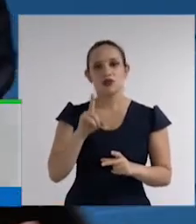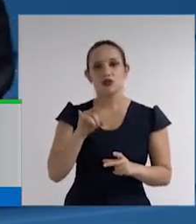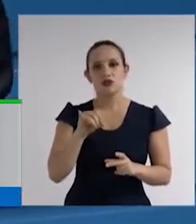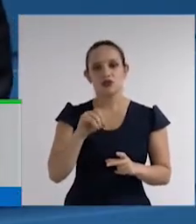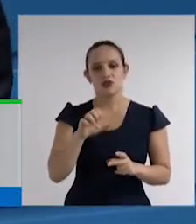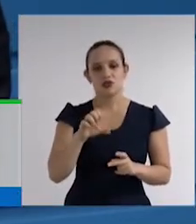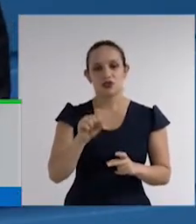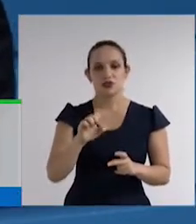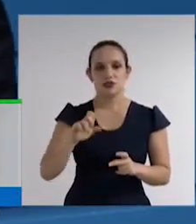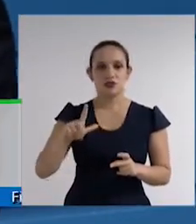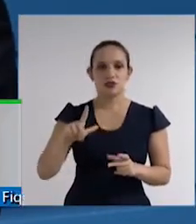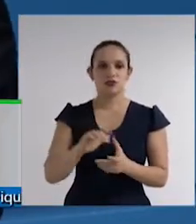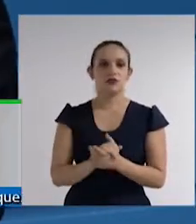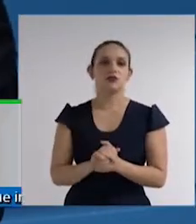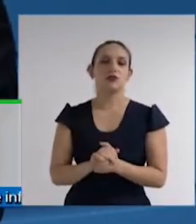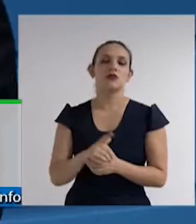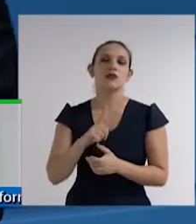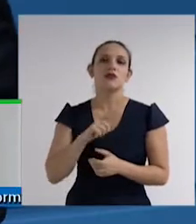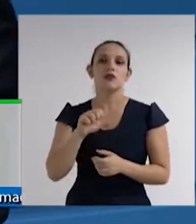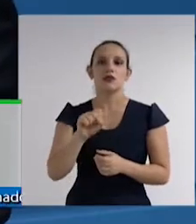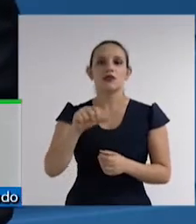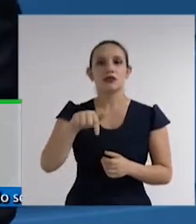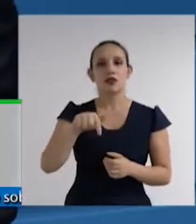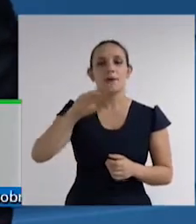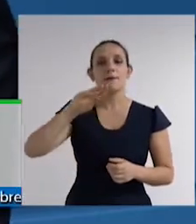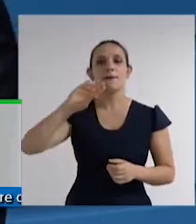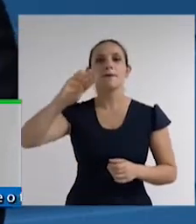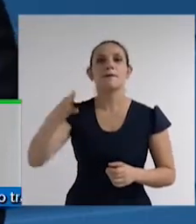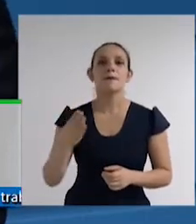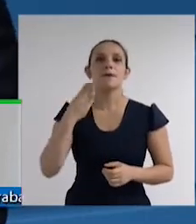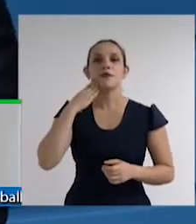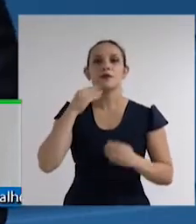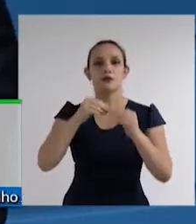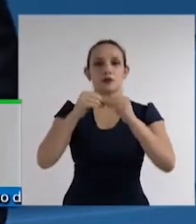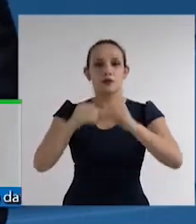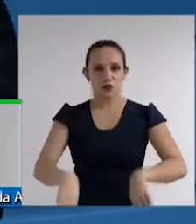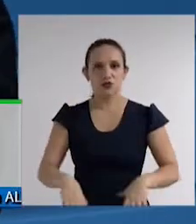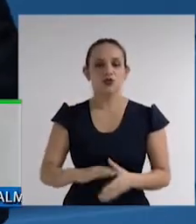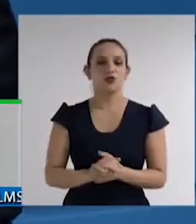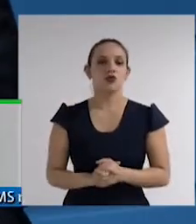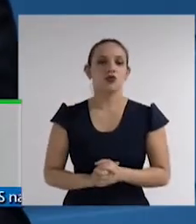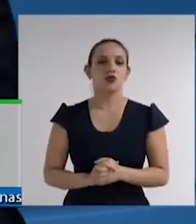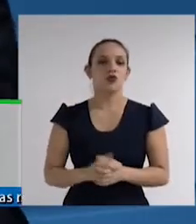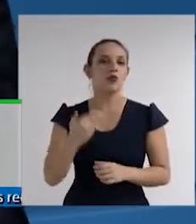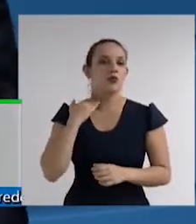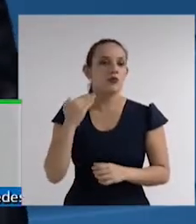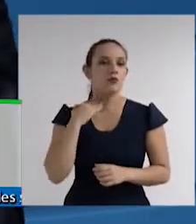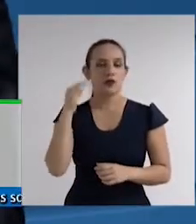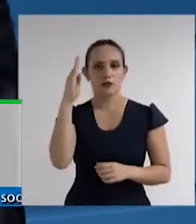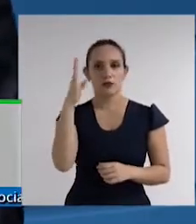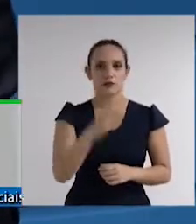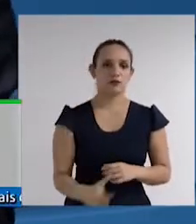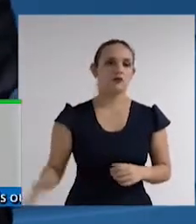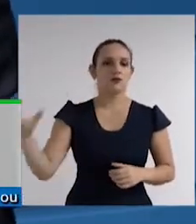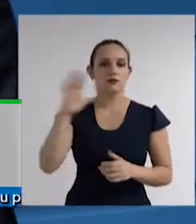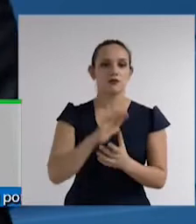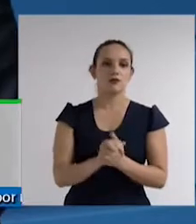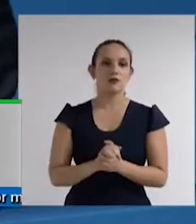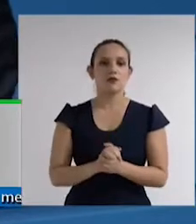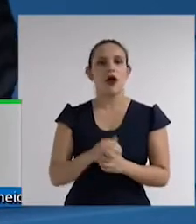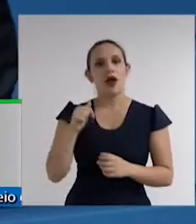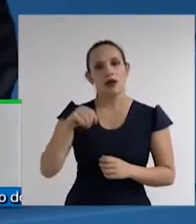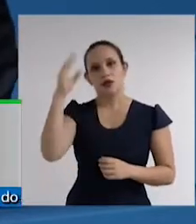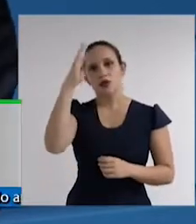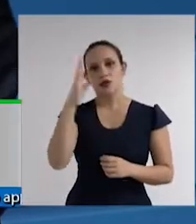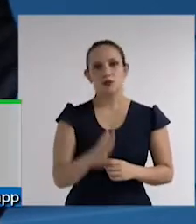custou 87 bilhões aos cofres brasileiros. Alguém tem que pagar essa conta. Nós temos no